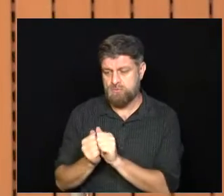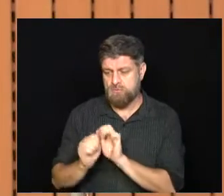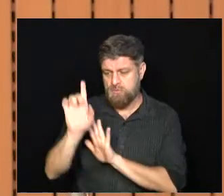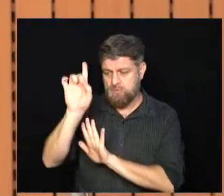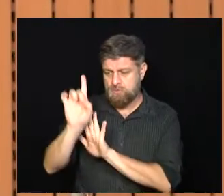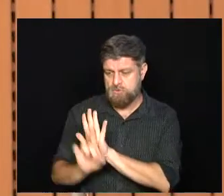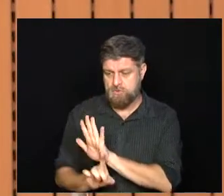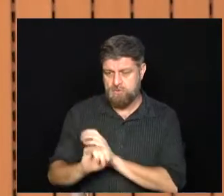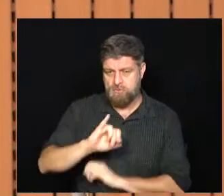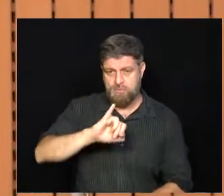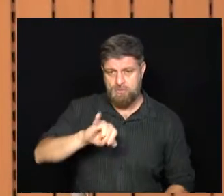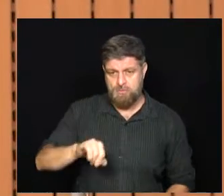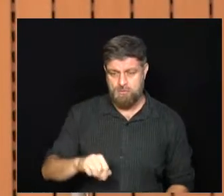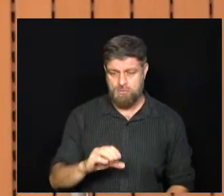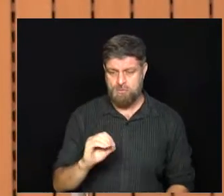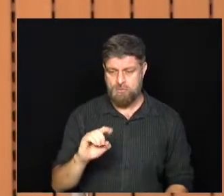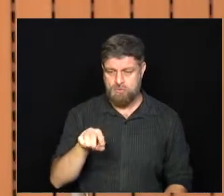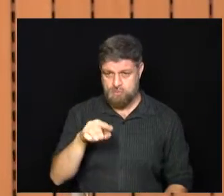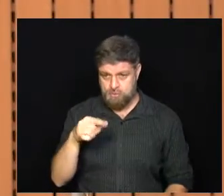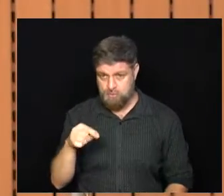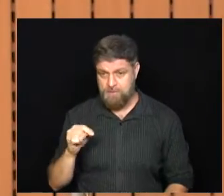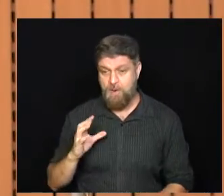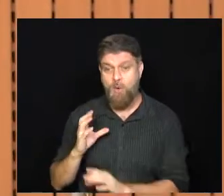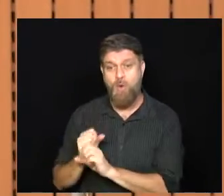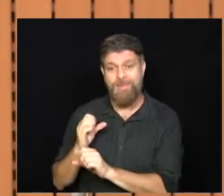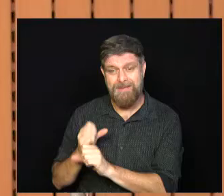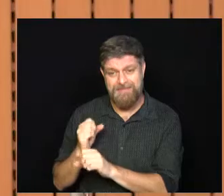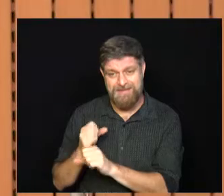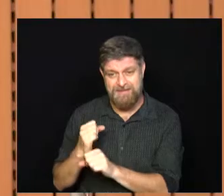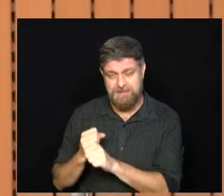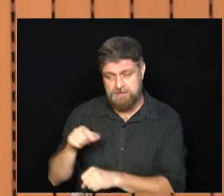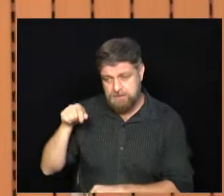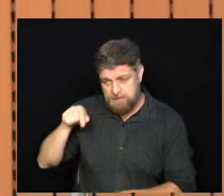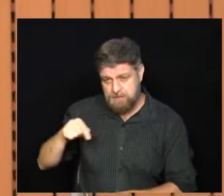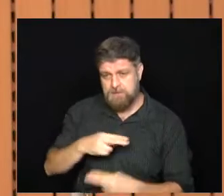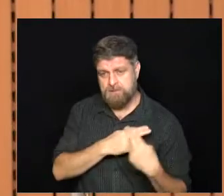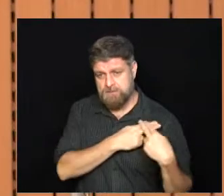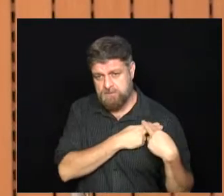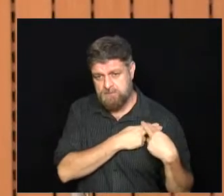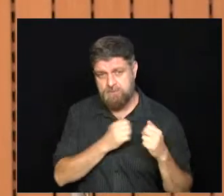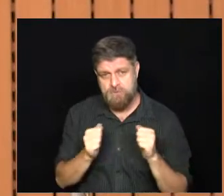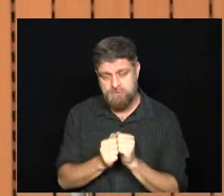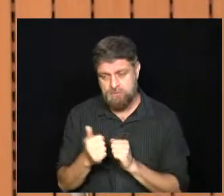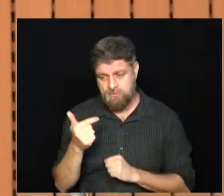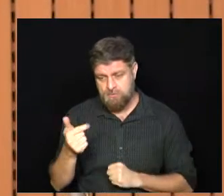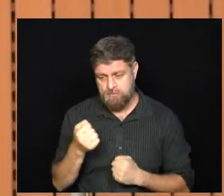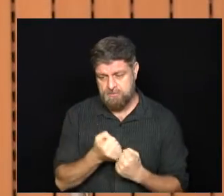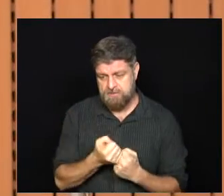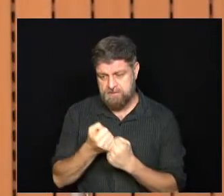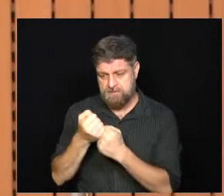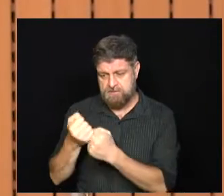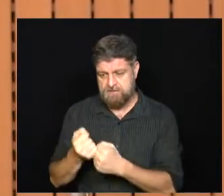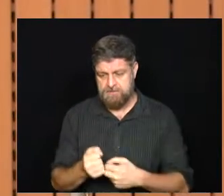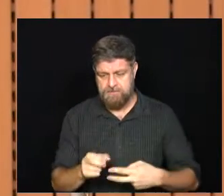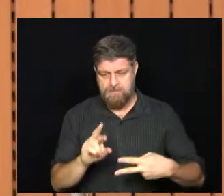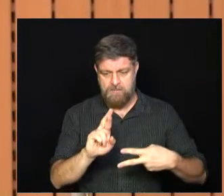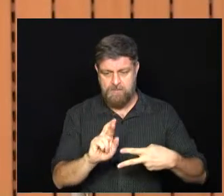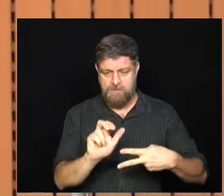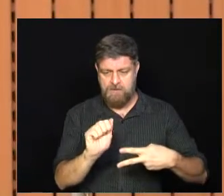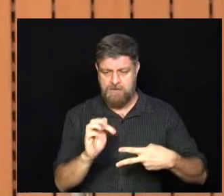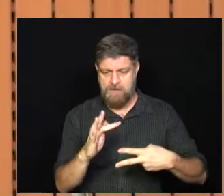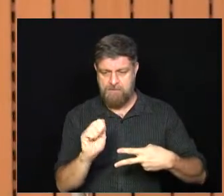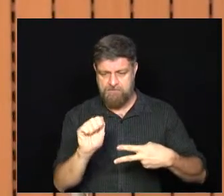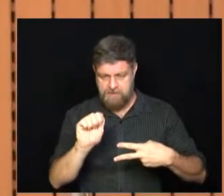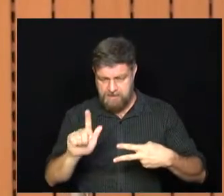João Carlos, que é o diretor de contabilidade, estamos aqui acompanhados também com 2 assessores, Rafael e Gabriel, que são assessores da Secretaria